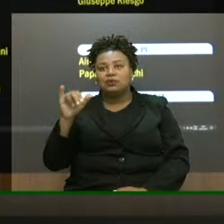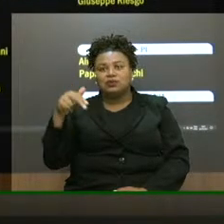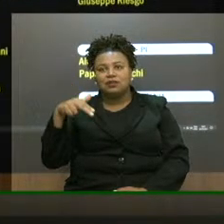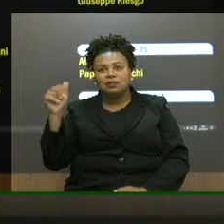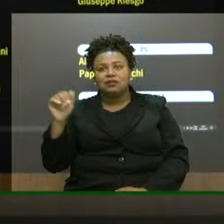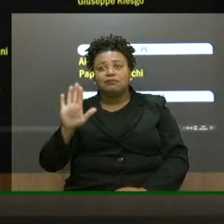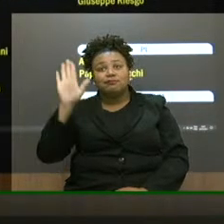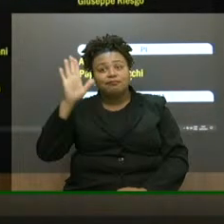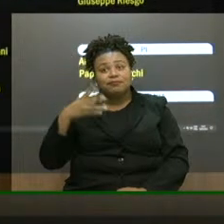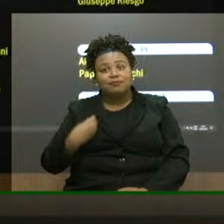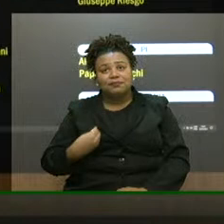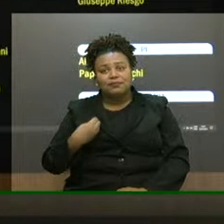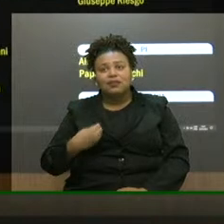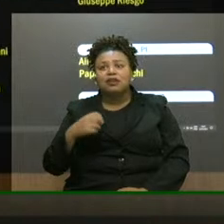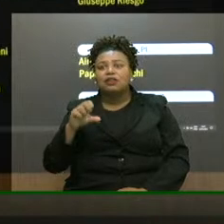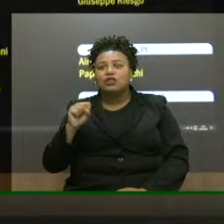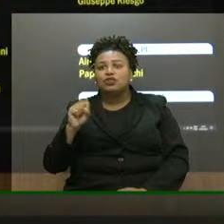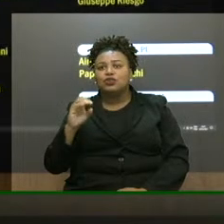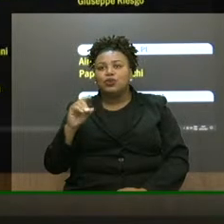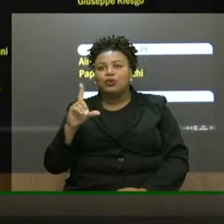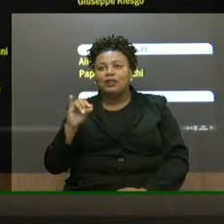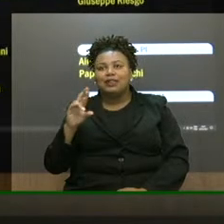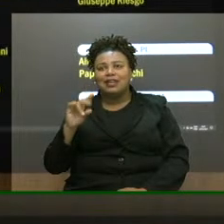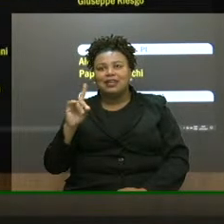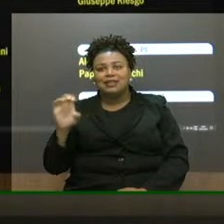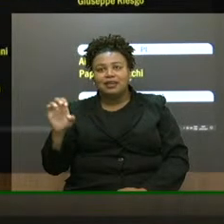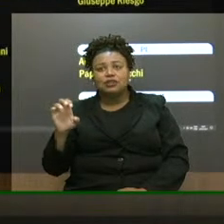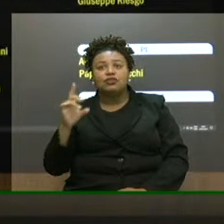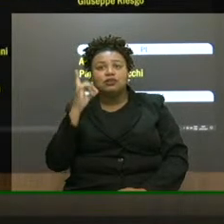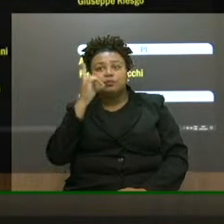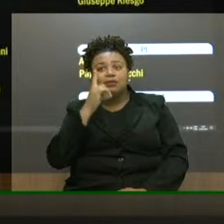Presente. Solidariedade, Neril Carteiro.